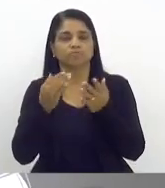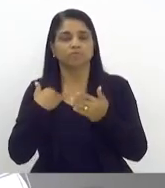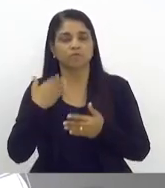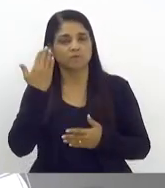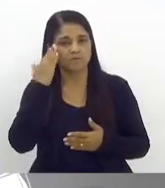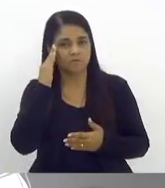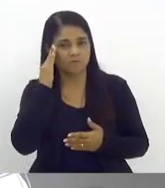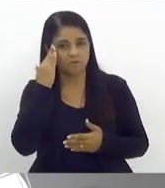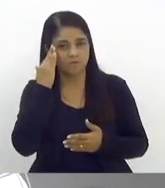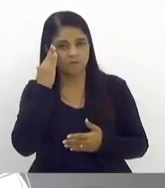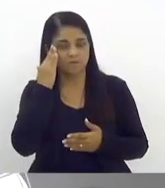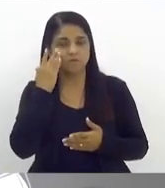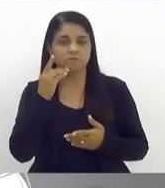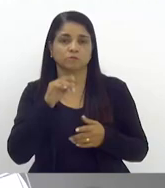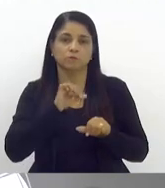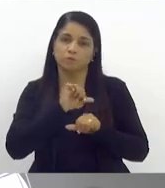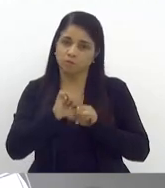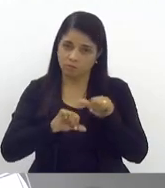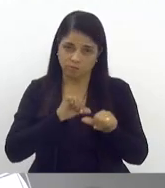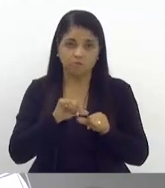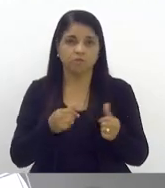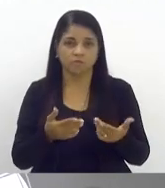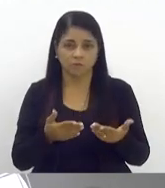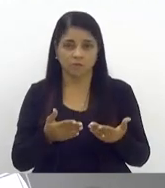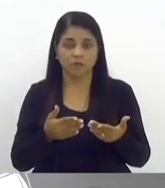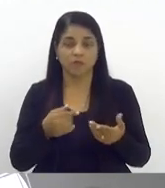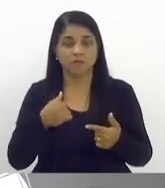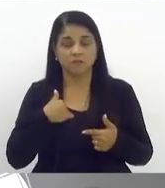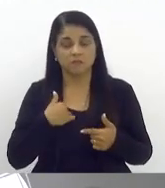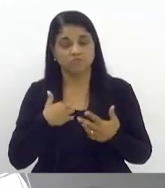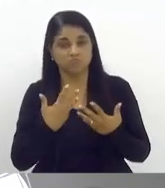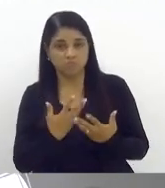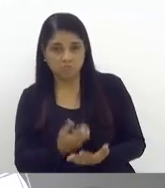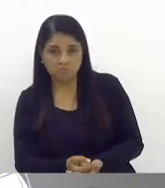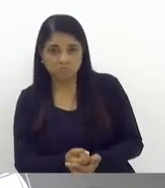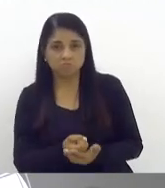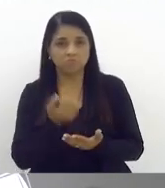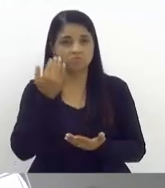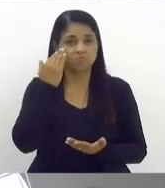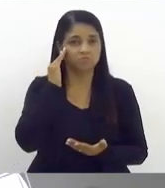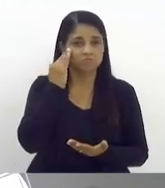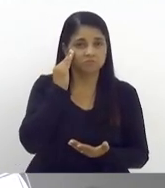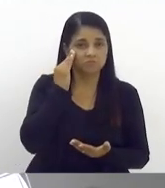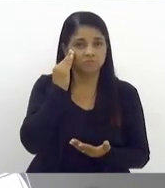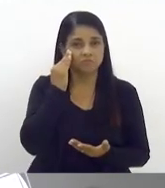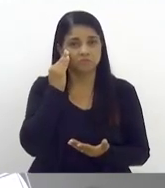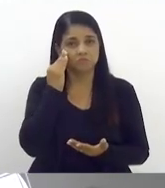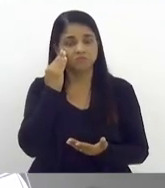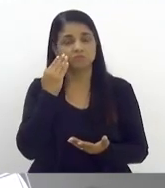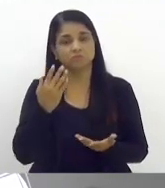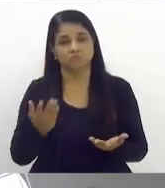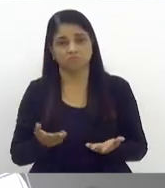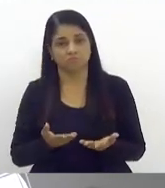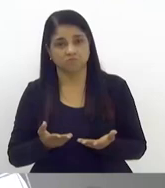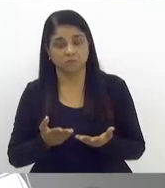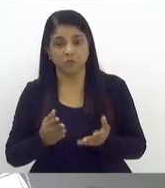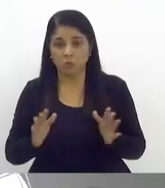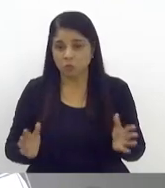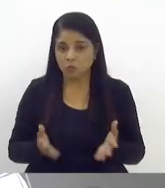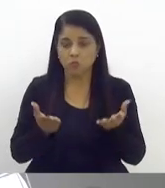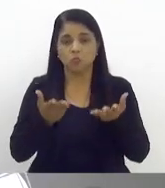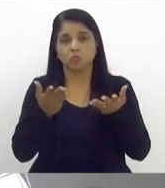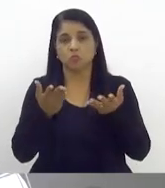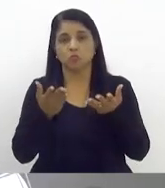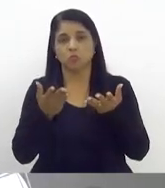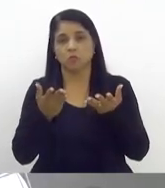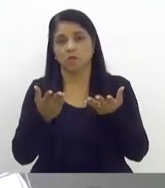entendimentos jurisprudenciais a serem mudados. Se a gente se contenta com o entendimento jurisprudencial que está vigindo no momento e não alimenta as cortes